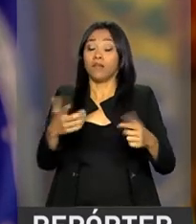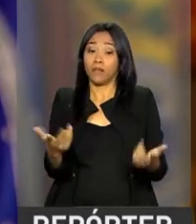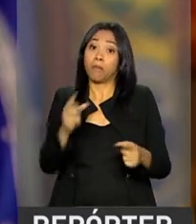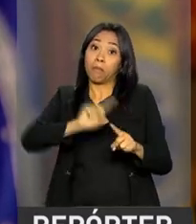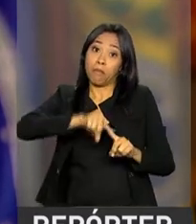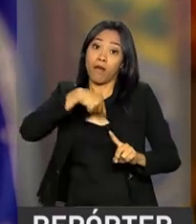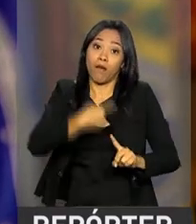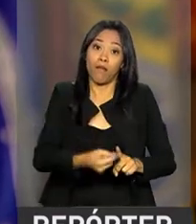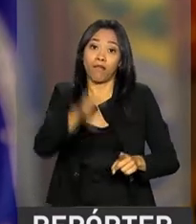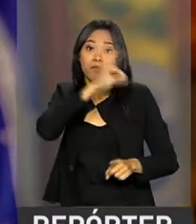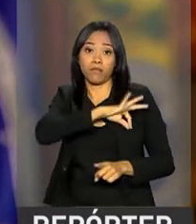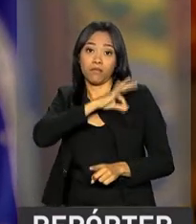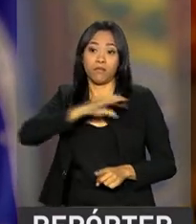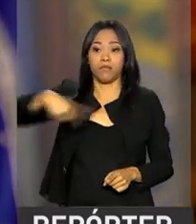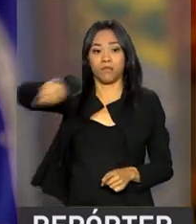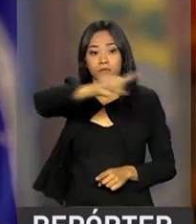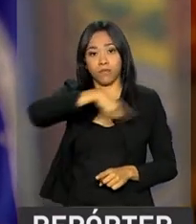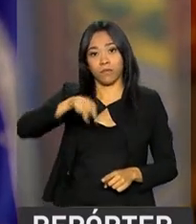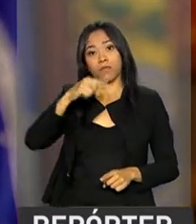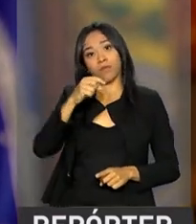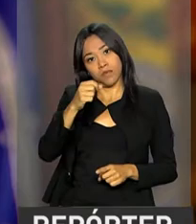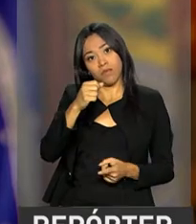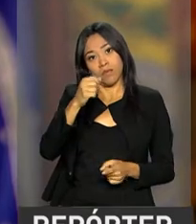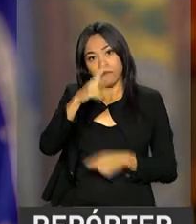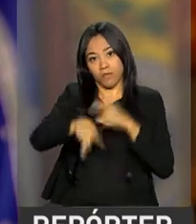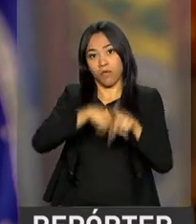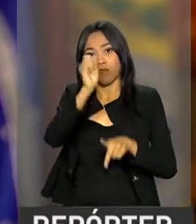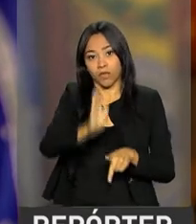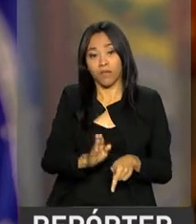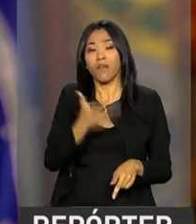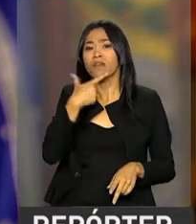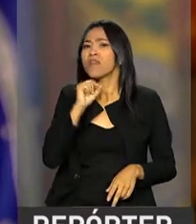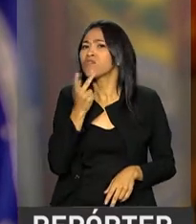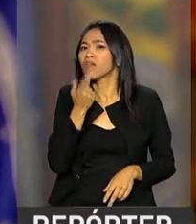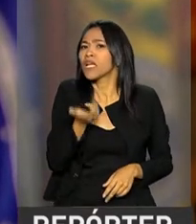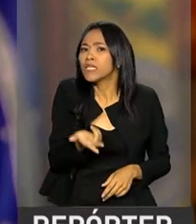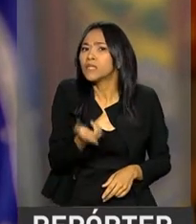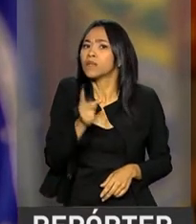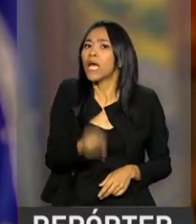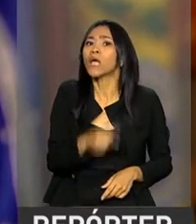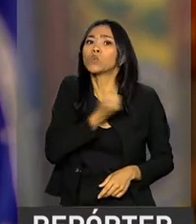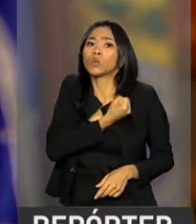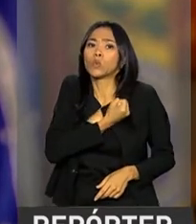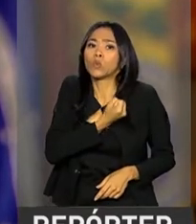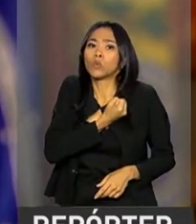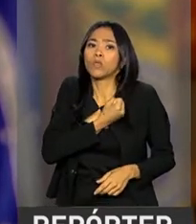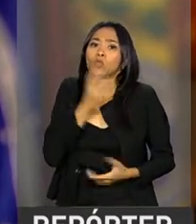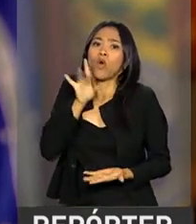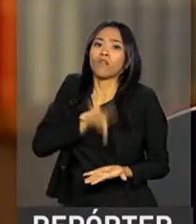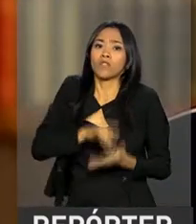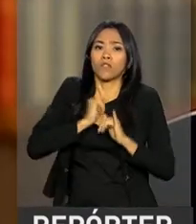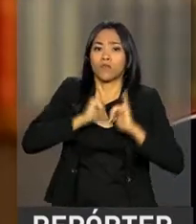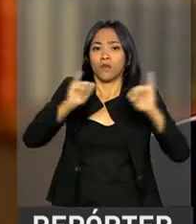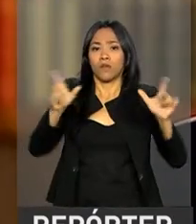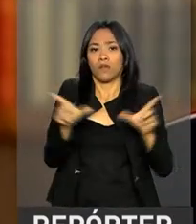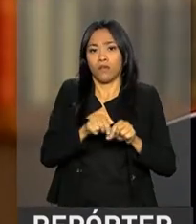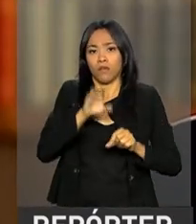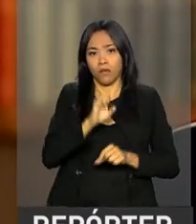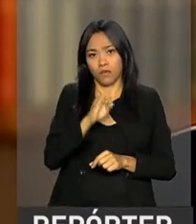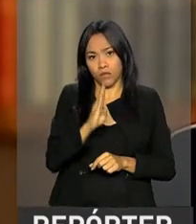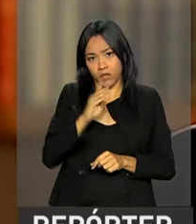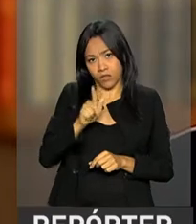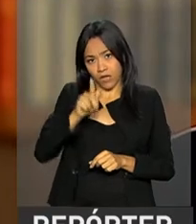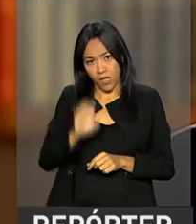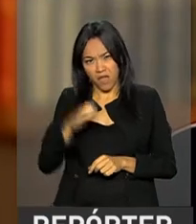renda para os brasileiros quem nos diz isso são os números oficiais do ibge mais de um